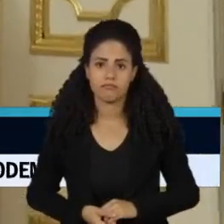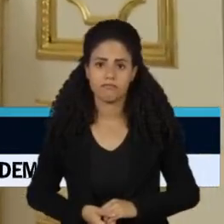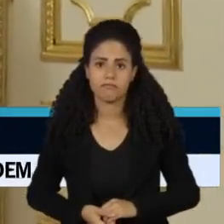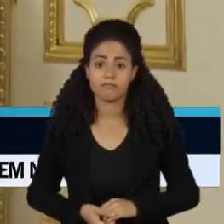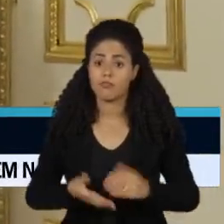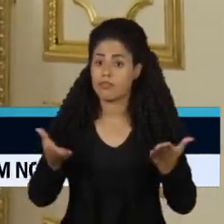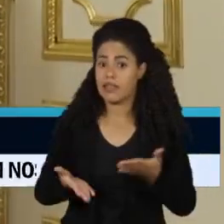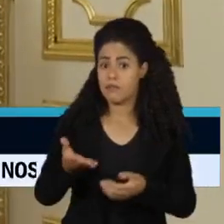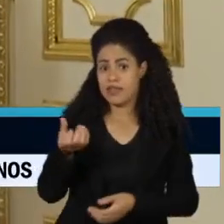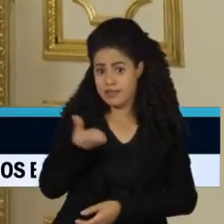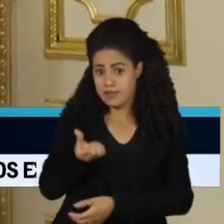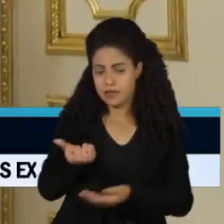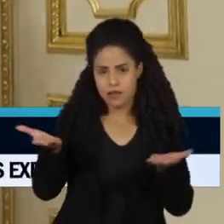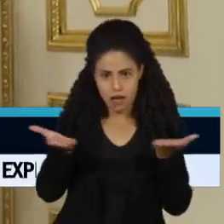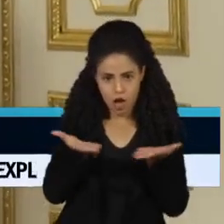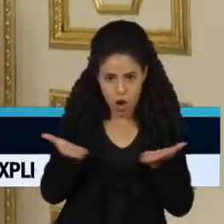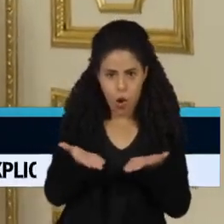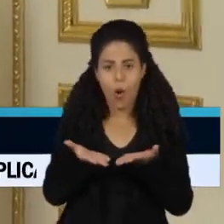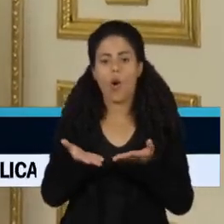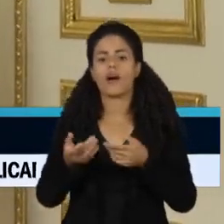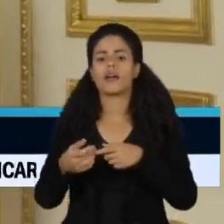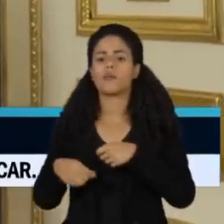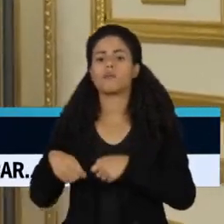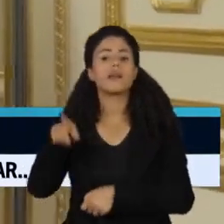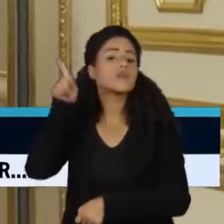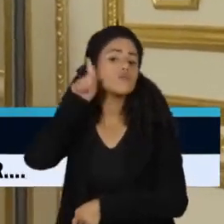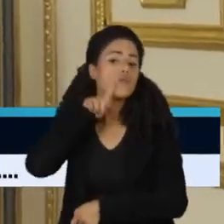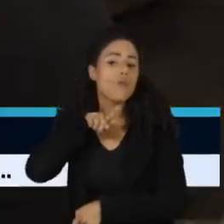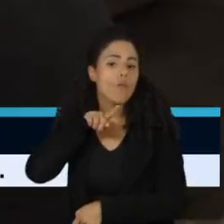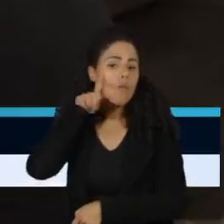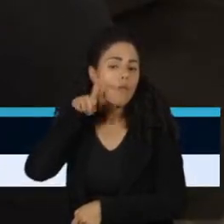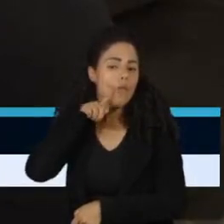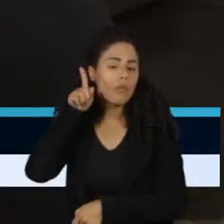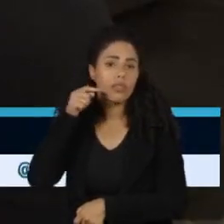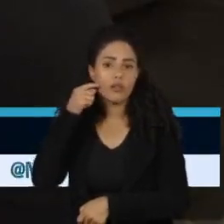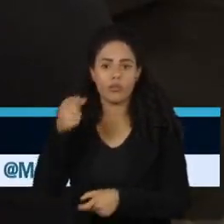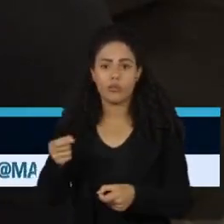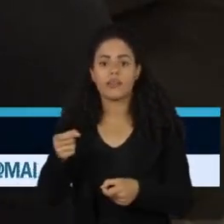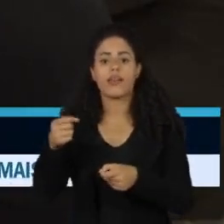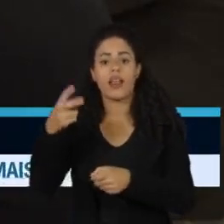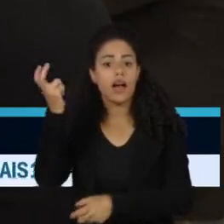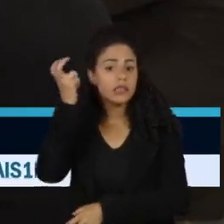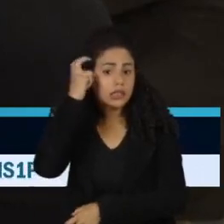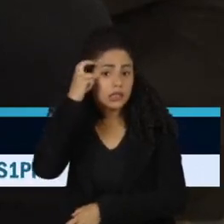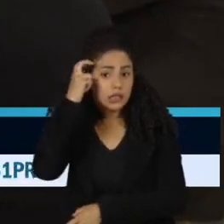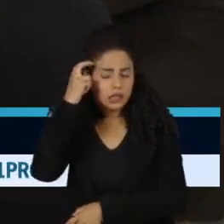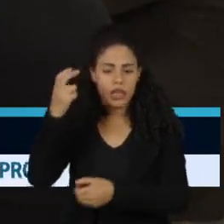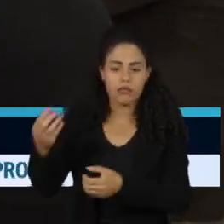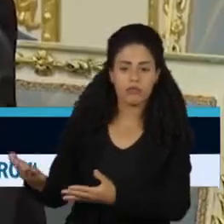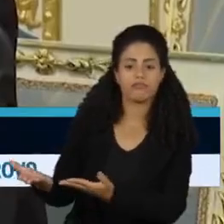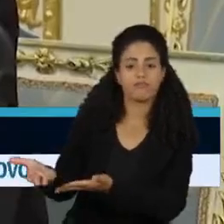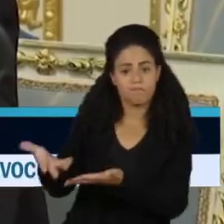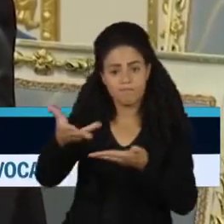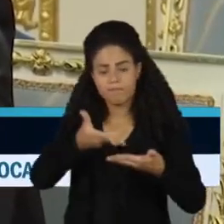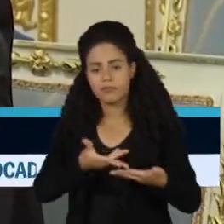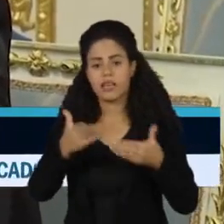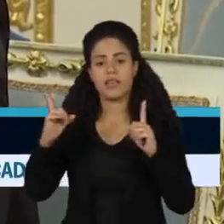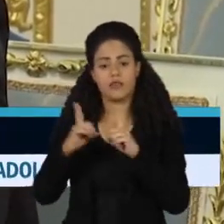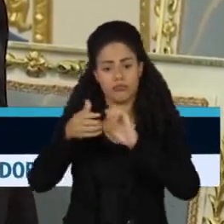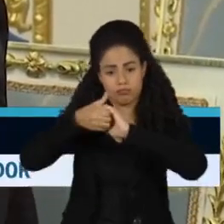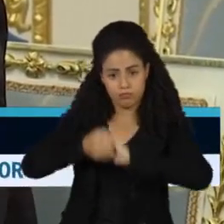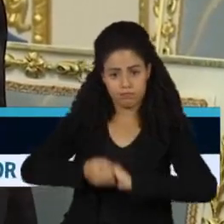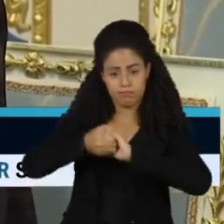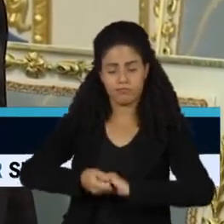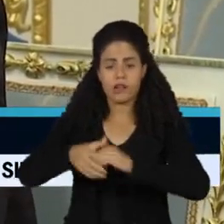Também nesta sexta-feira, o presidente da Ucrânia, Volodymyr Zelensky, recebeu em Kiev o vice-presidente da Comissão Europeia. O